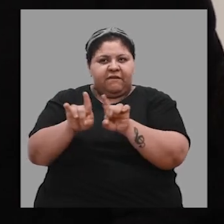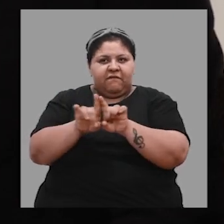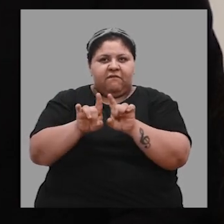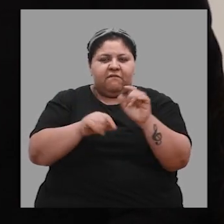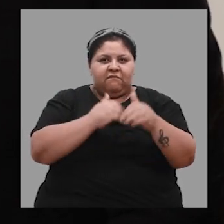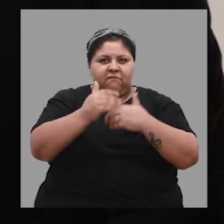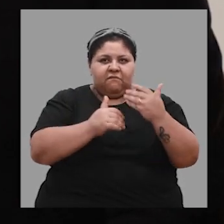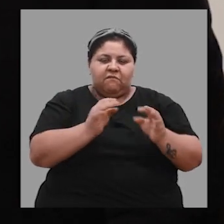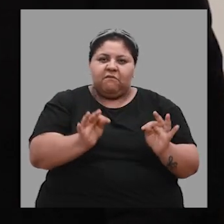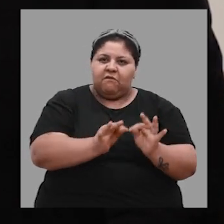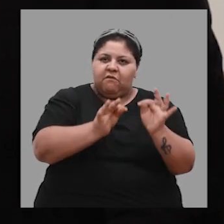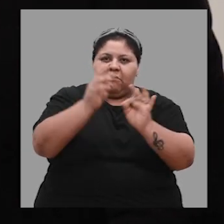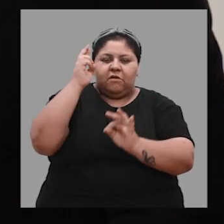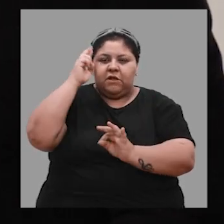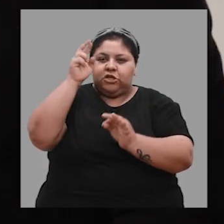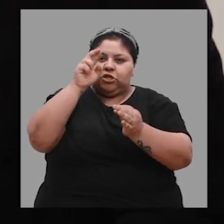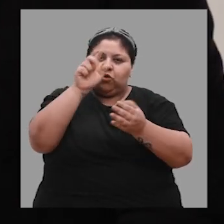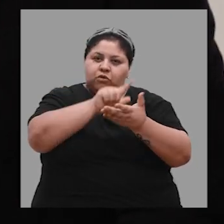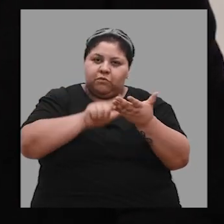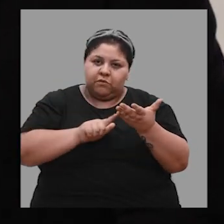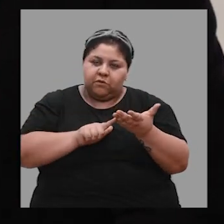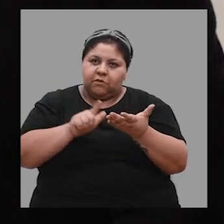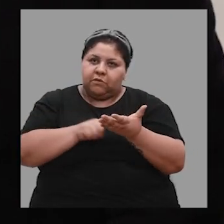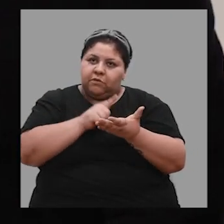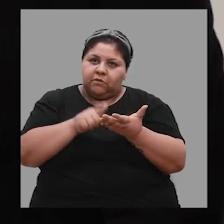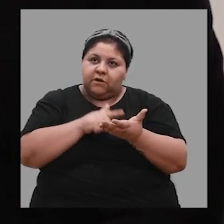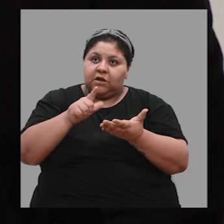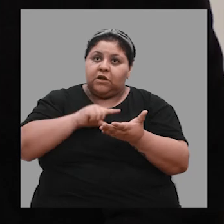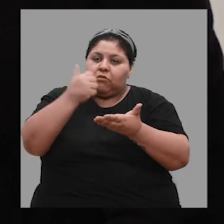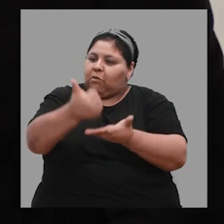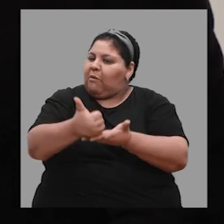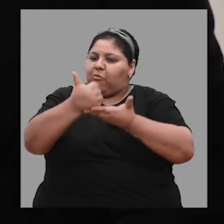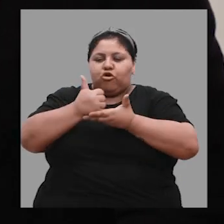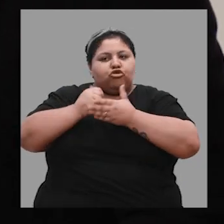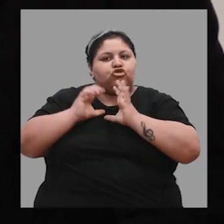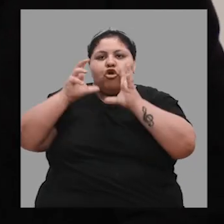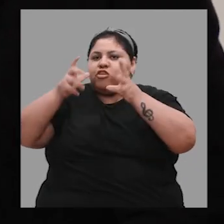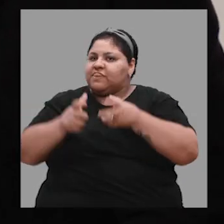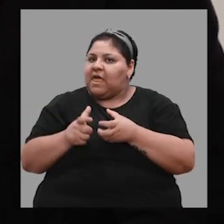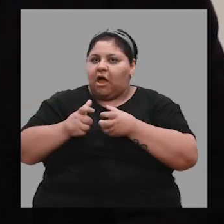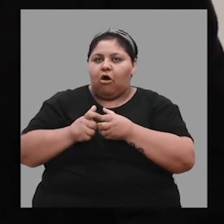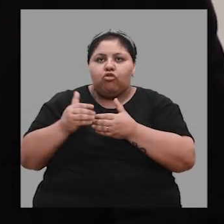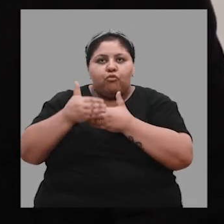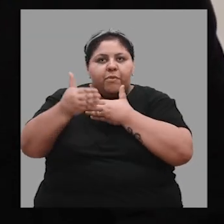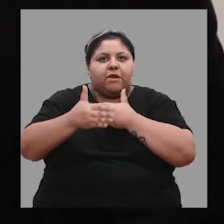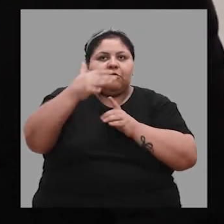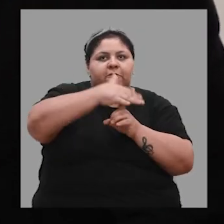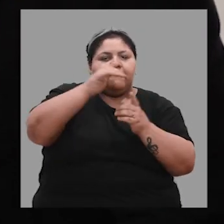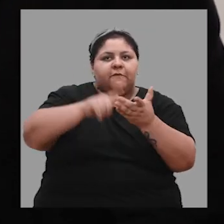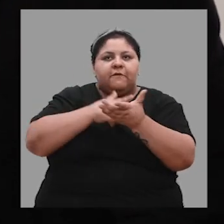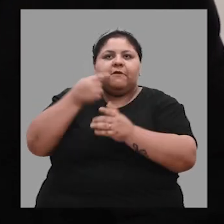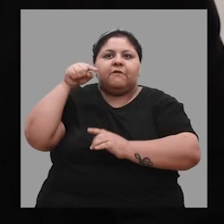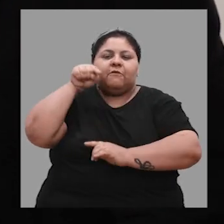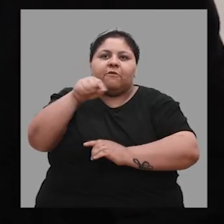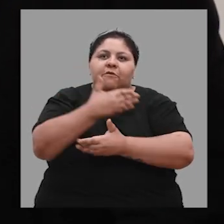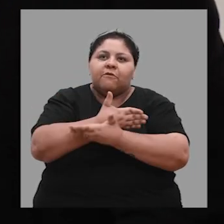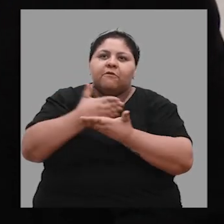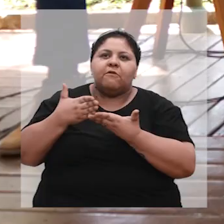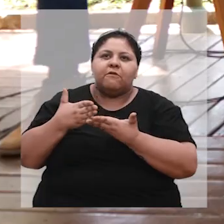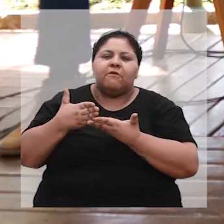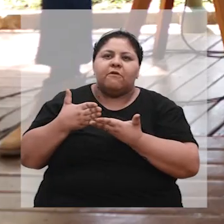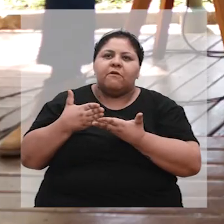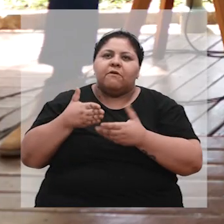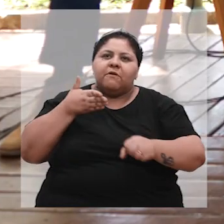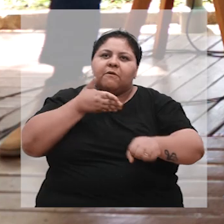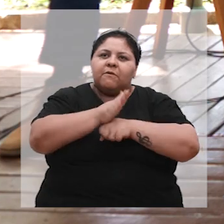processamento técnico, né, na diretoria do livro, literatura e leitura, que nos dão um apoio total, assim, durante a Feira do Livro também.